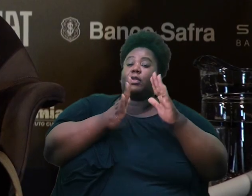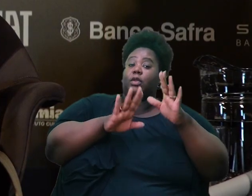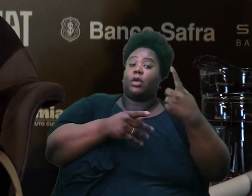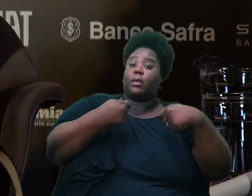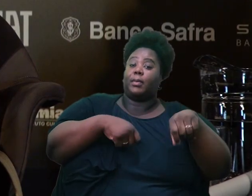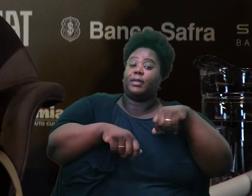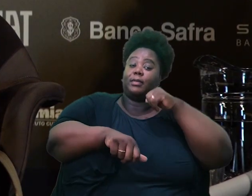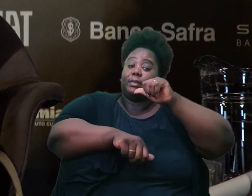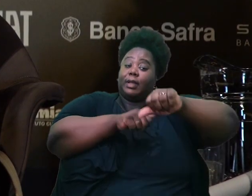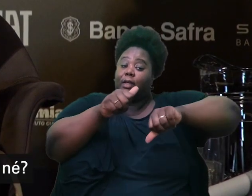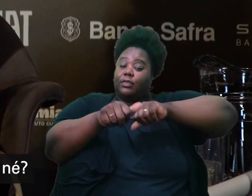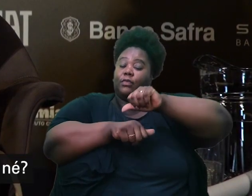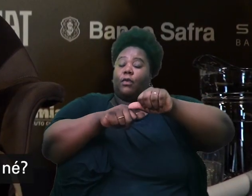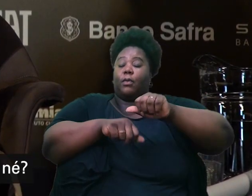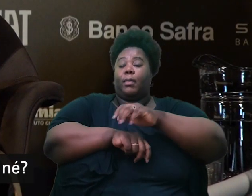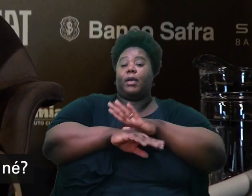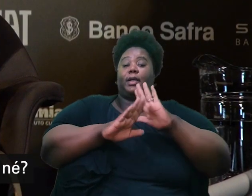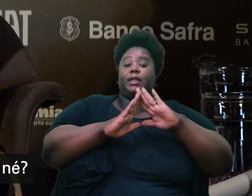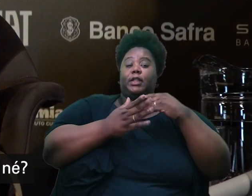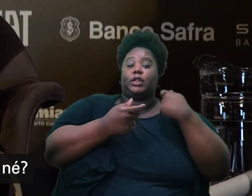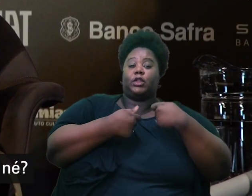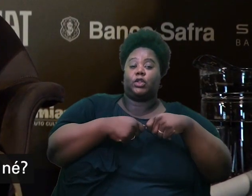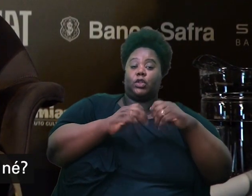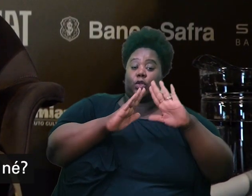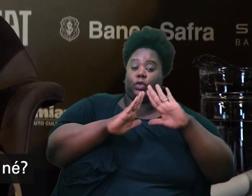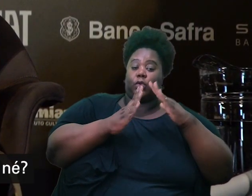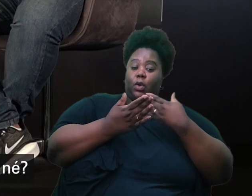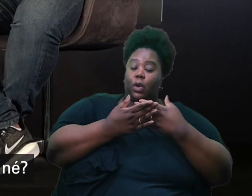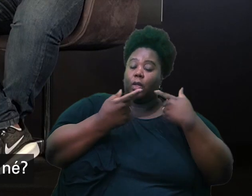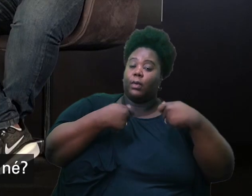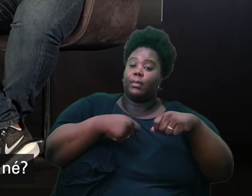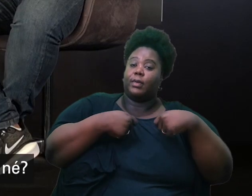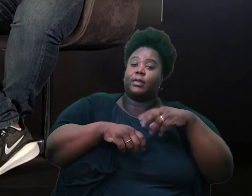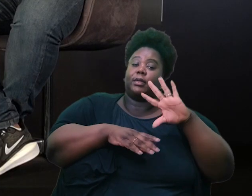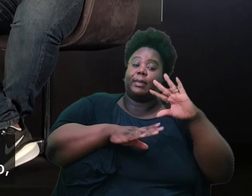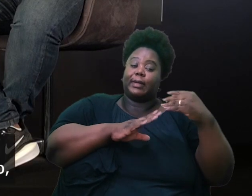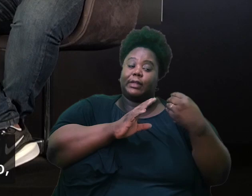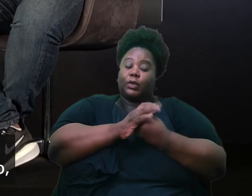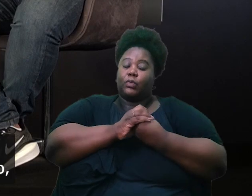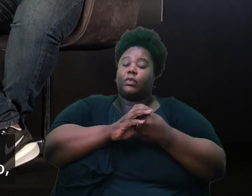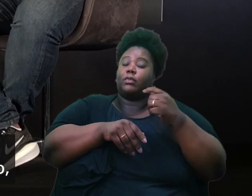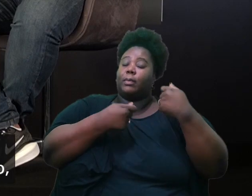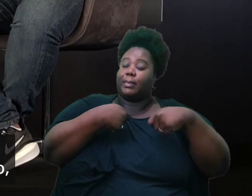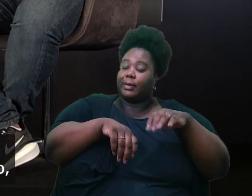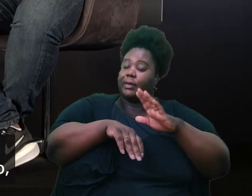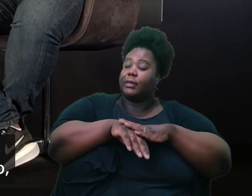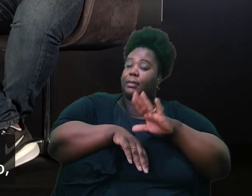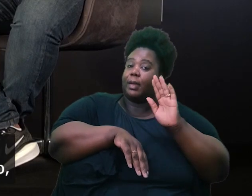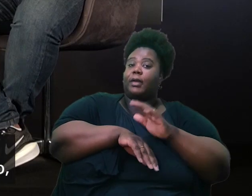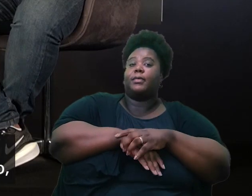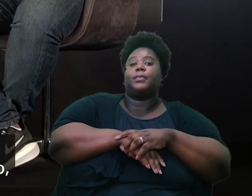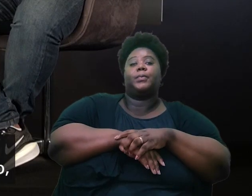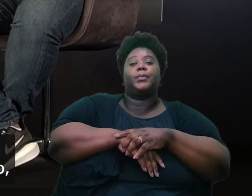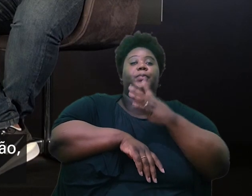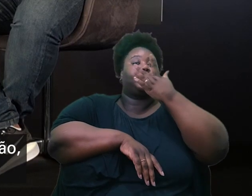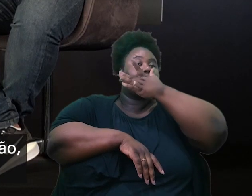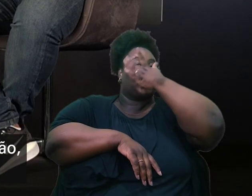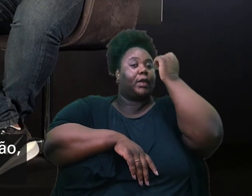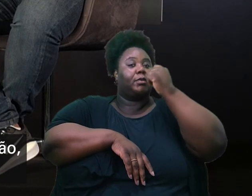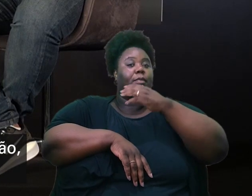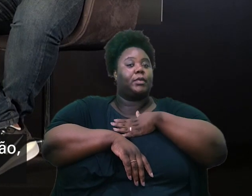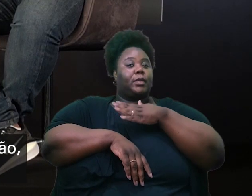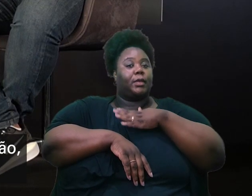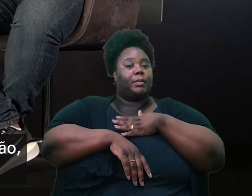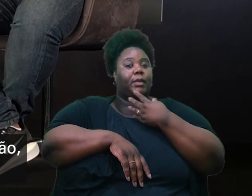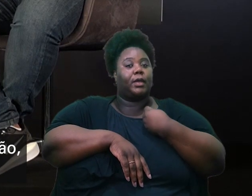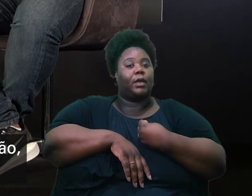que transformá-la. A escola precisa ser mais inclusiva, não é? Eu digo sempre que as pessoas da minha geração, as pessoas